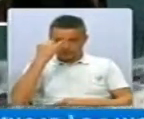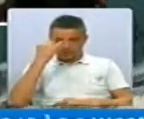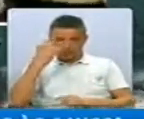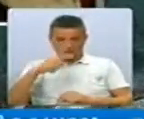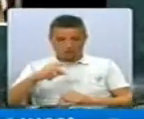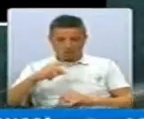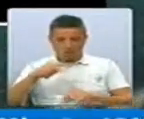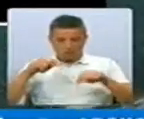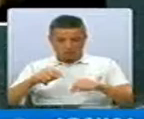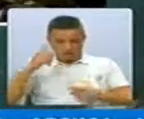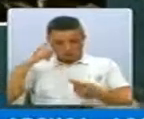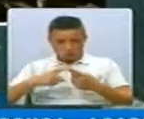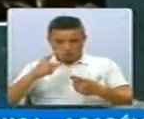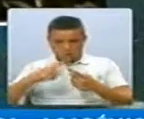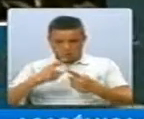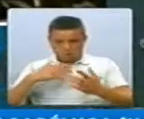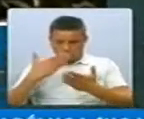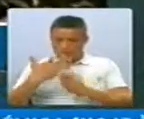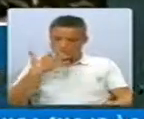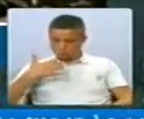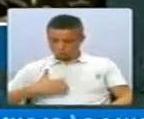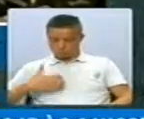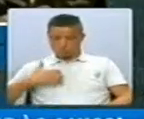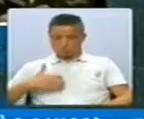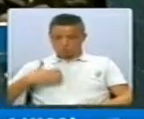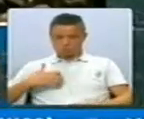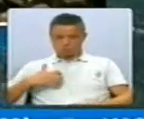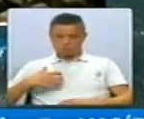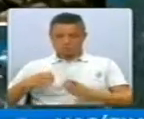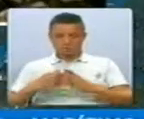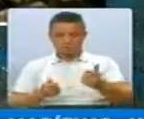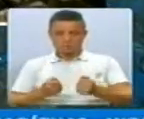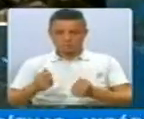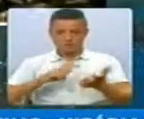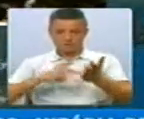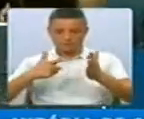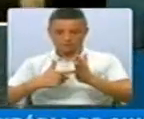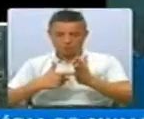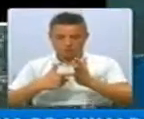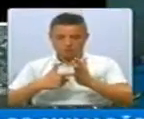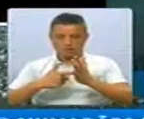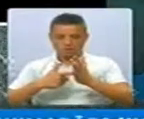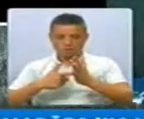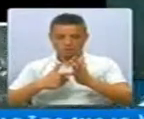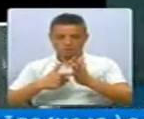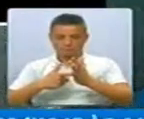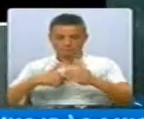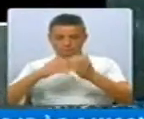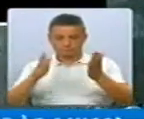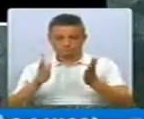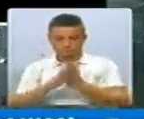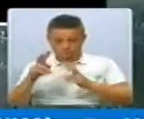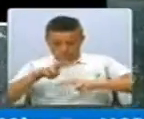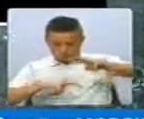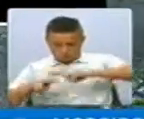que esta é uma missão para encher de orgulho a sua comunidade científico-tecnológica. É uma missão, é uma sonda totalmente construída